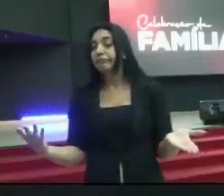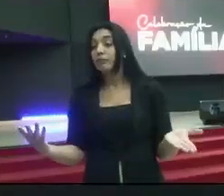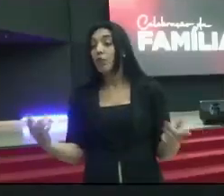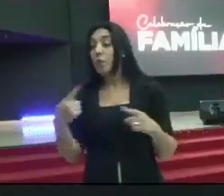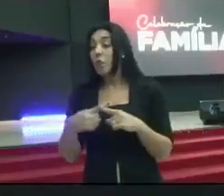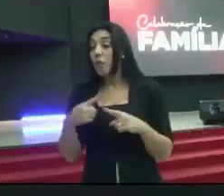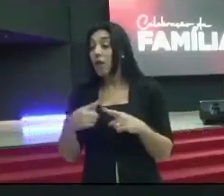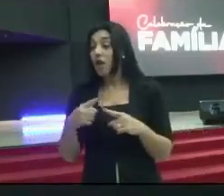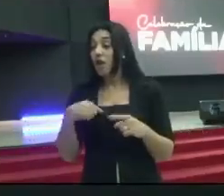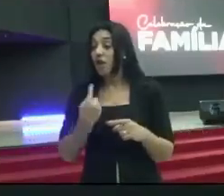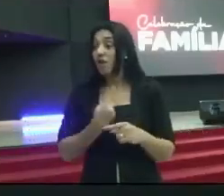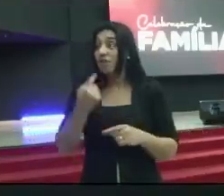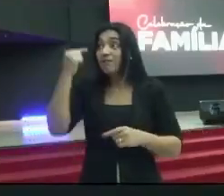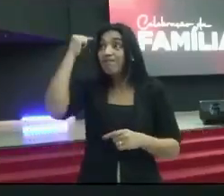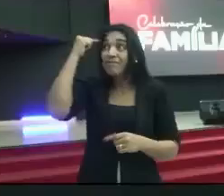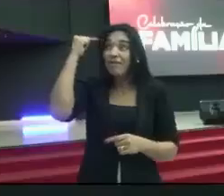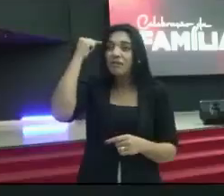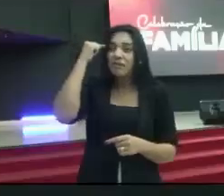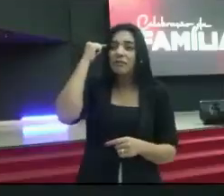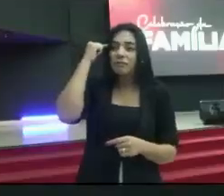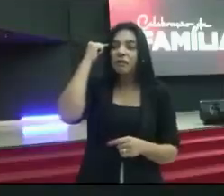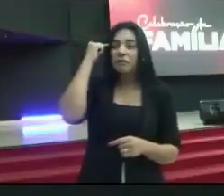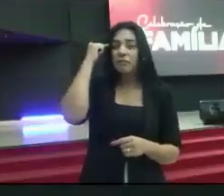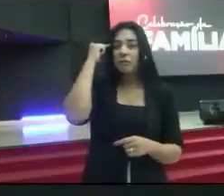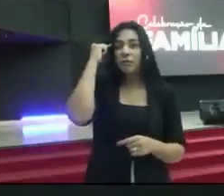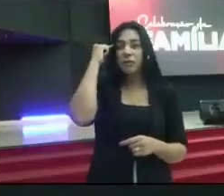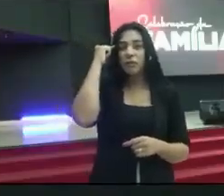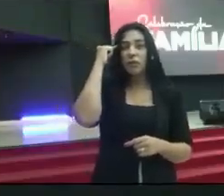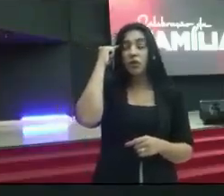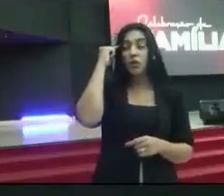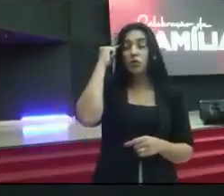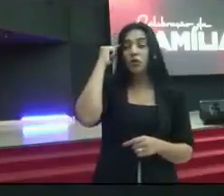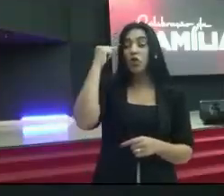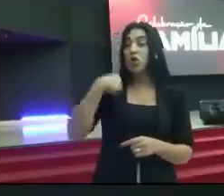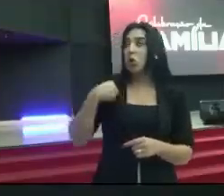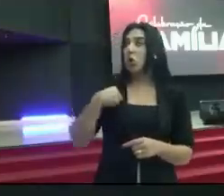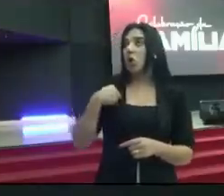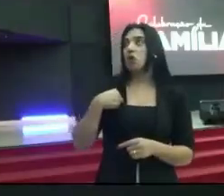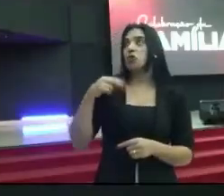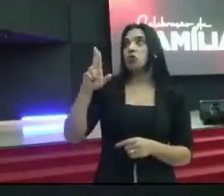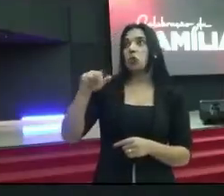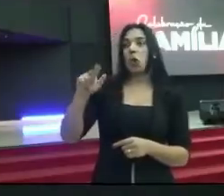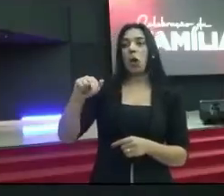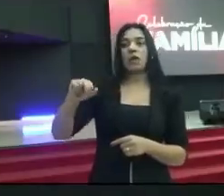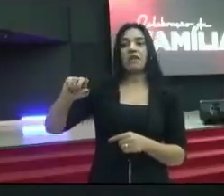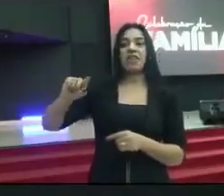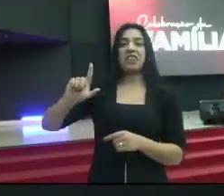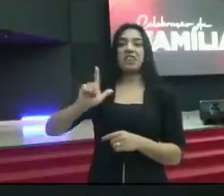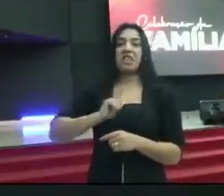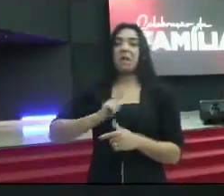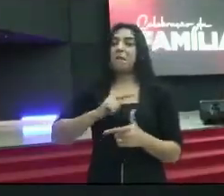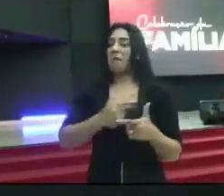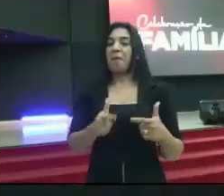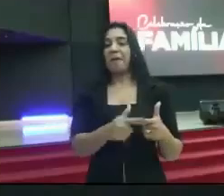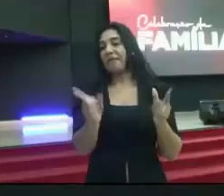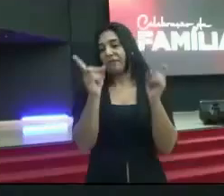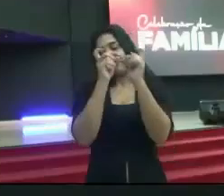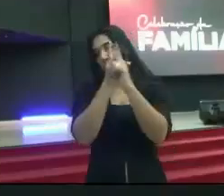Porque nós achamos, queridos, que nós nunca seremos afetados